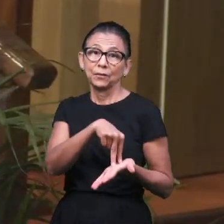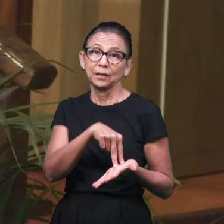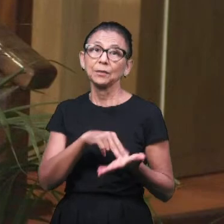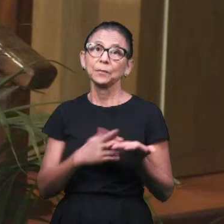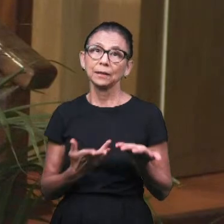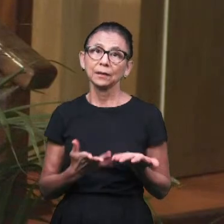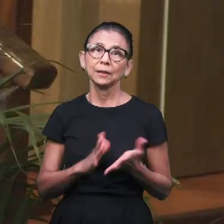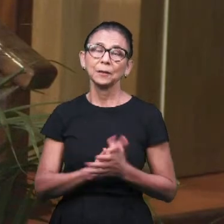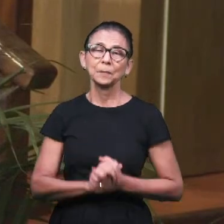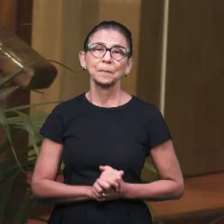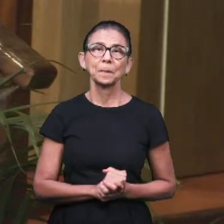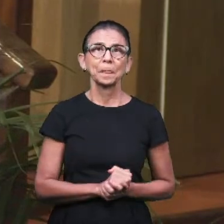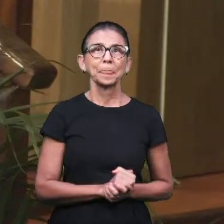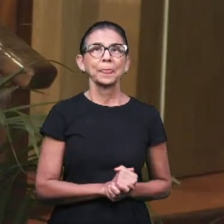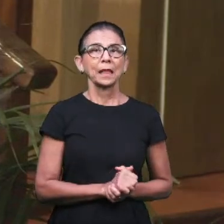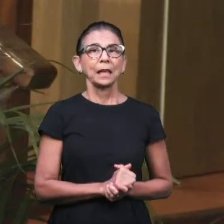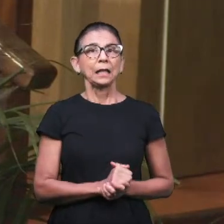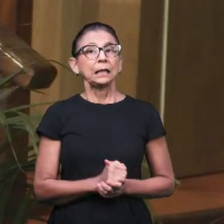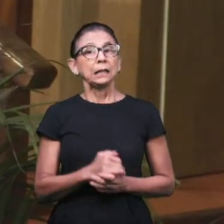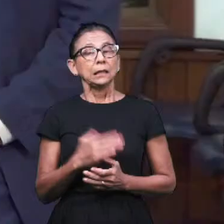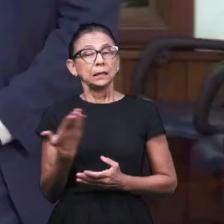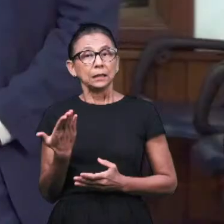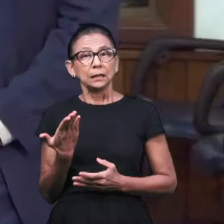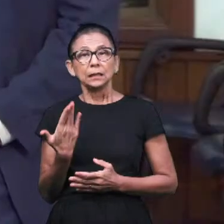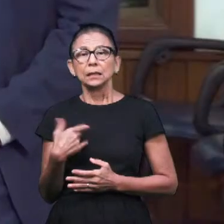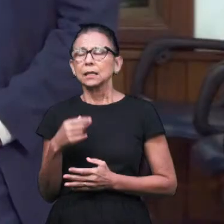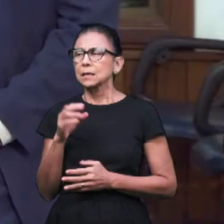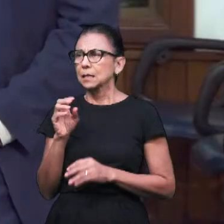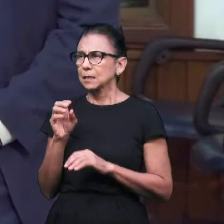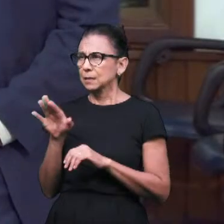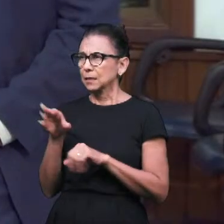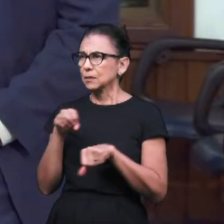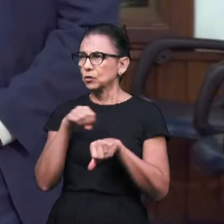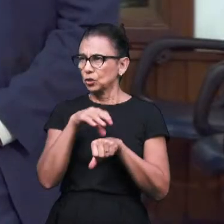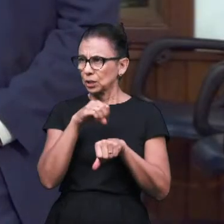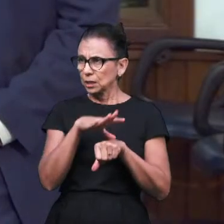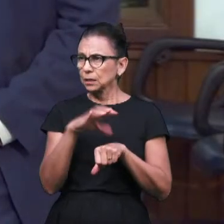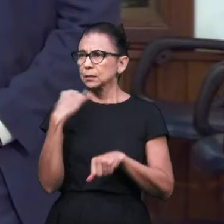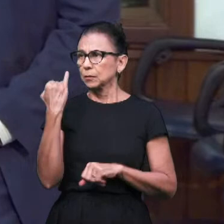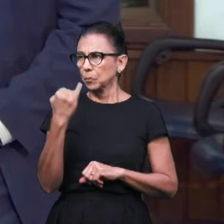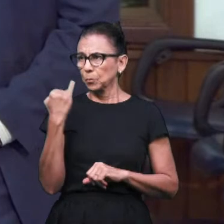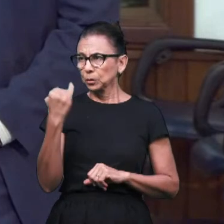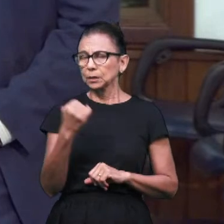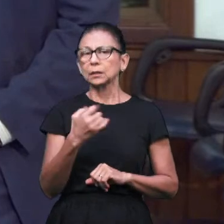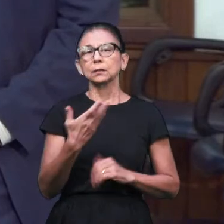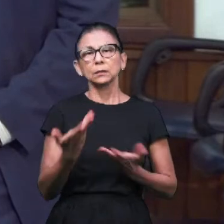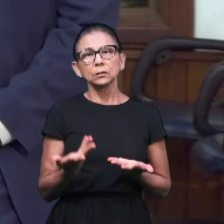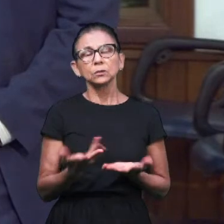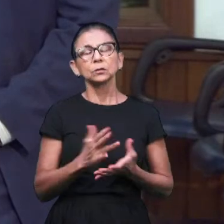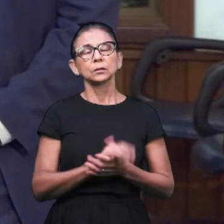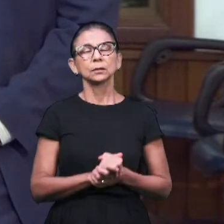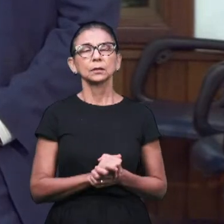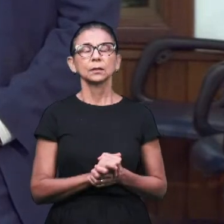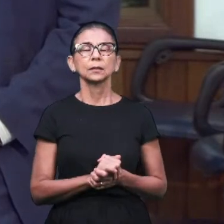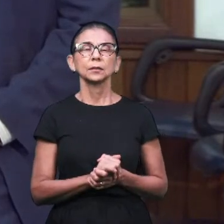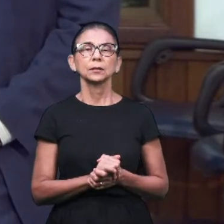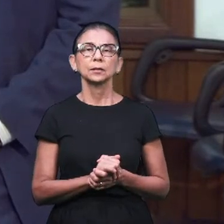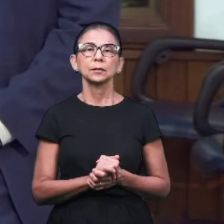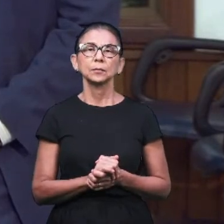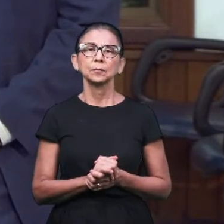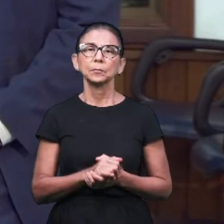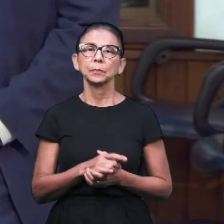conselhos são bênçãos, né? Quem consegue, né, viver segundo o conselho do Senhor na família,